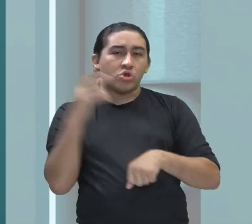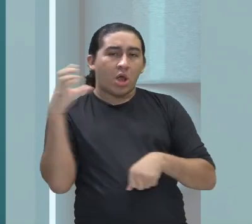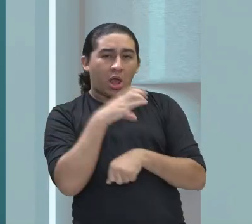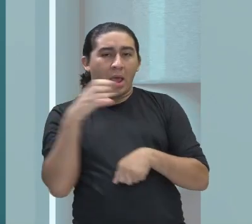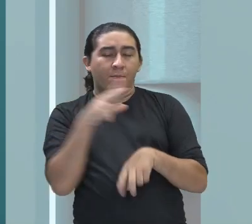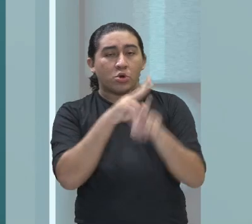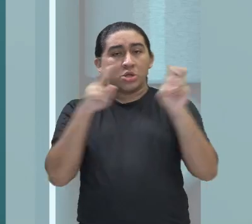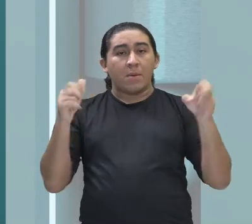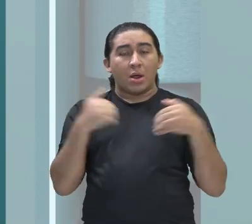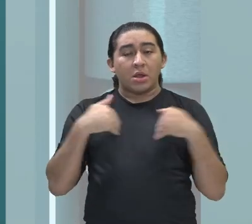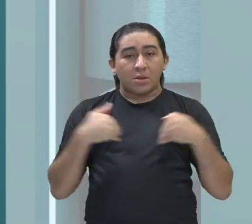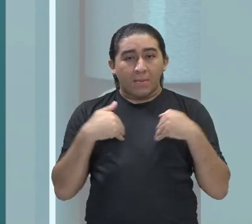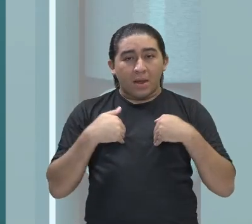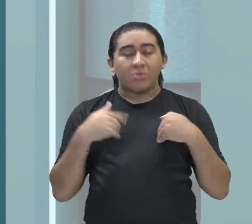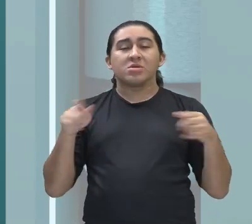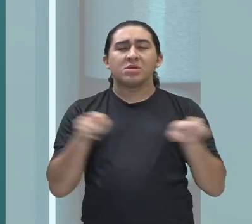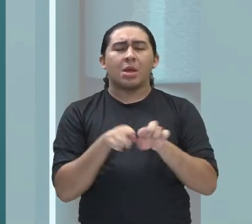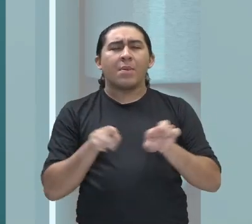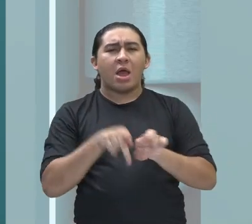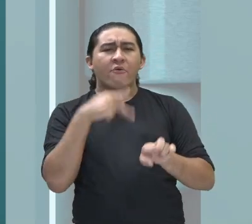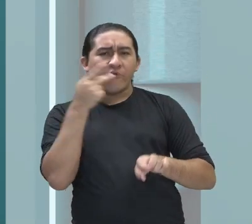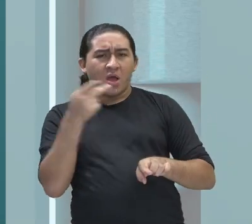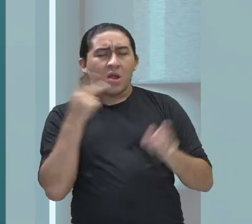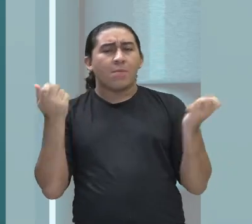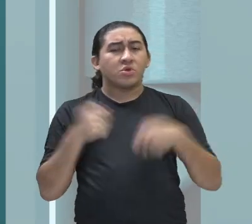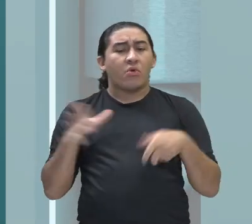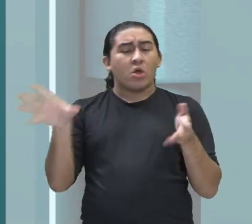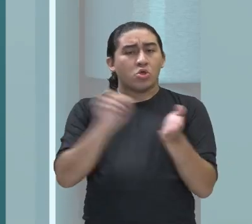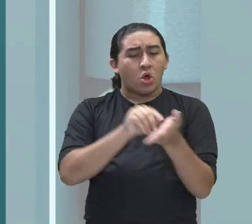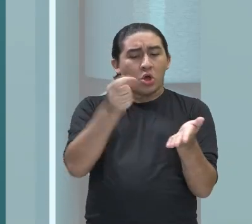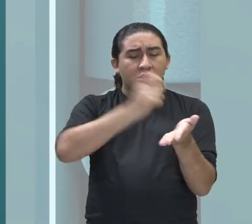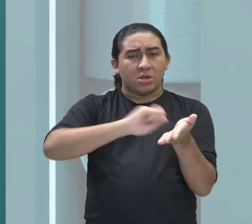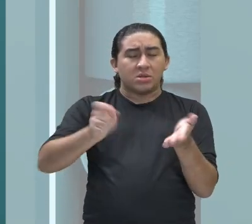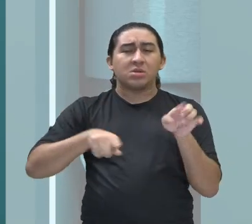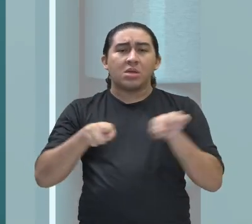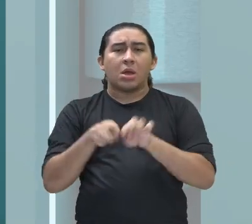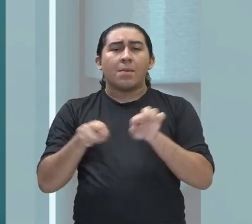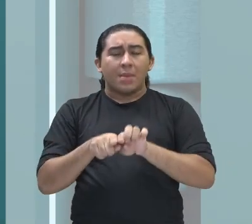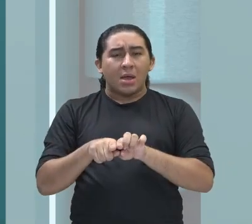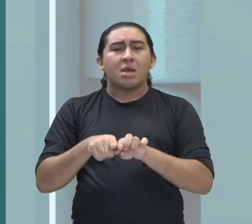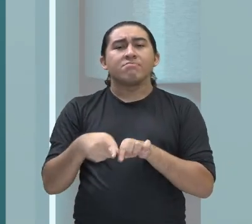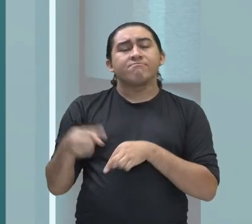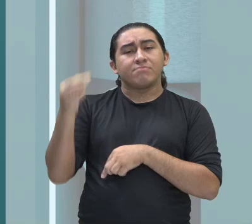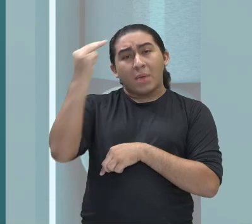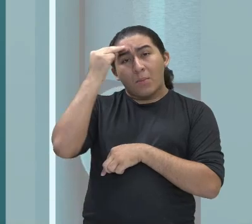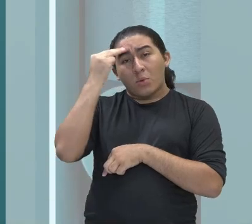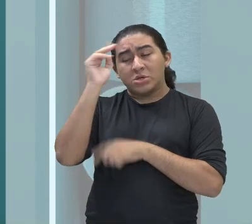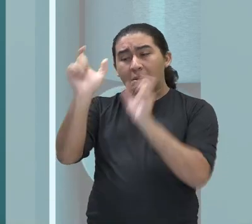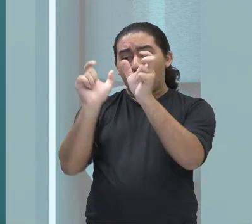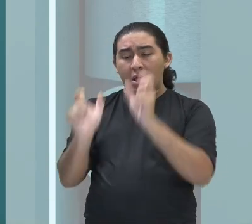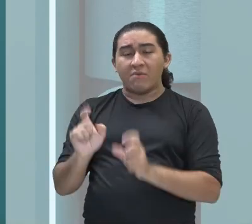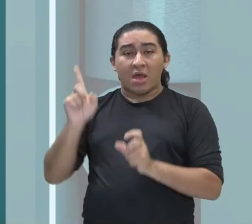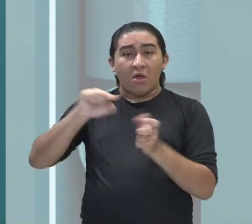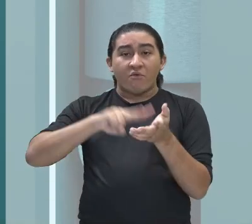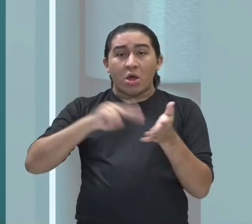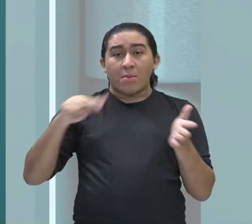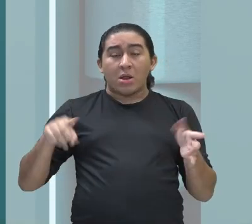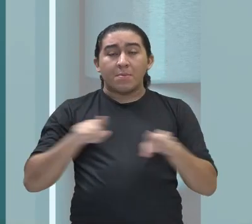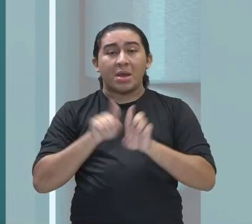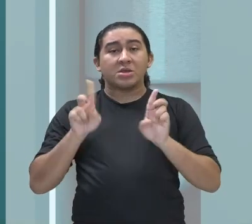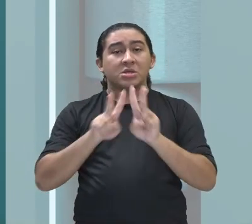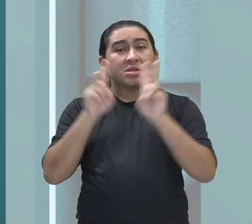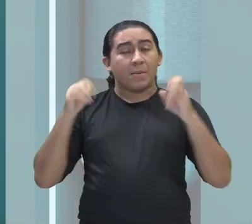os animais e a pronúncia. Então, vão anotando aí, inclusive, a pronúncia desses animais aí, tá? É um vocabulário, só que só